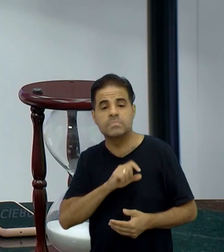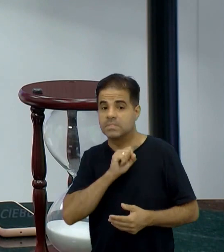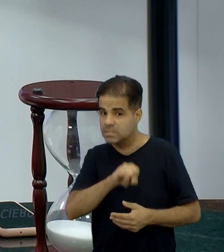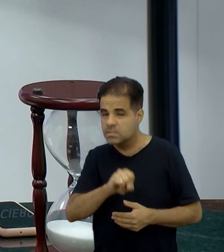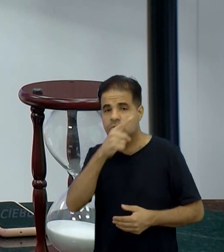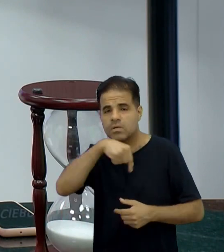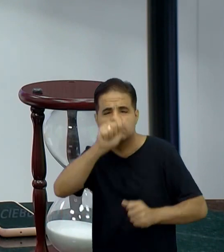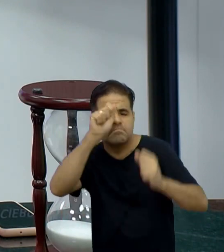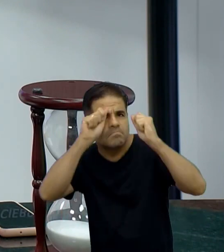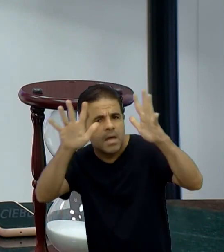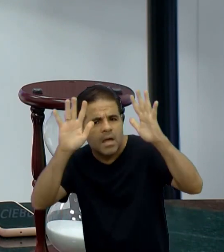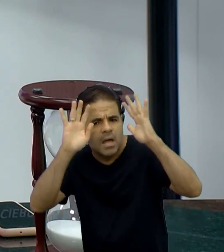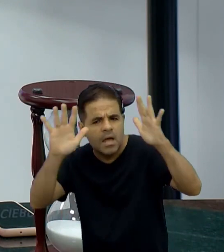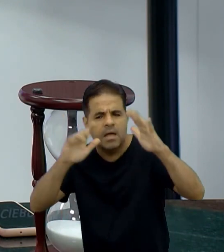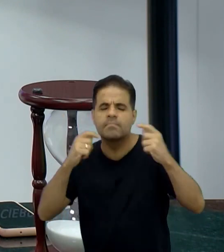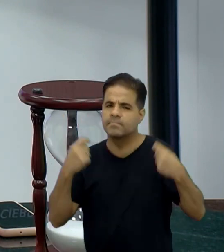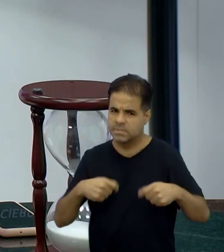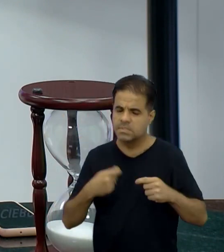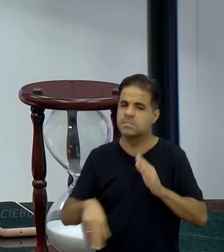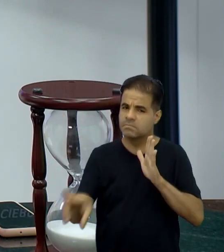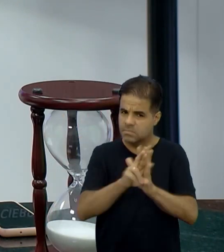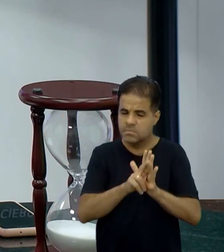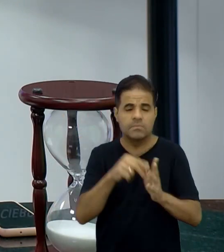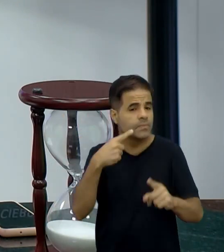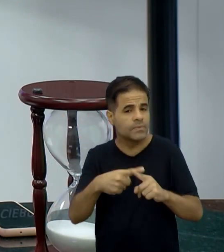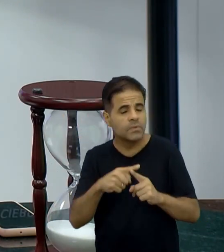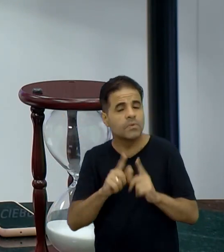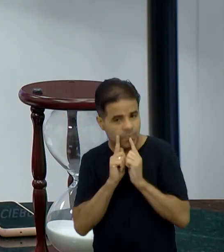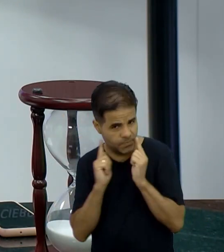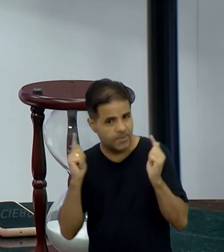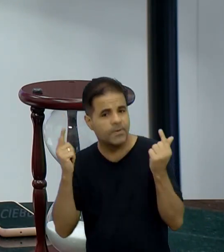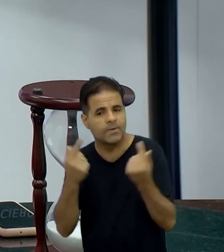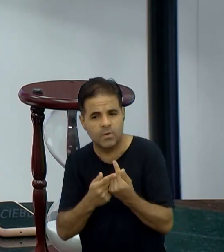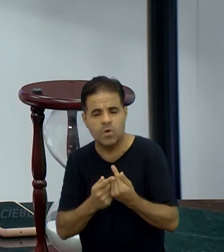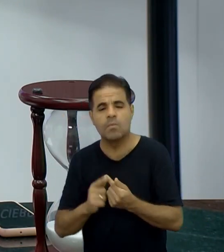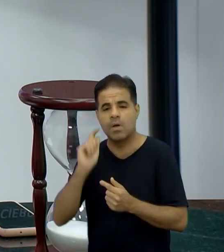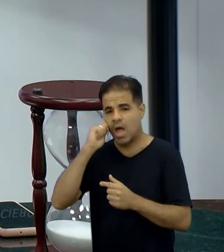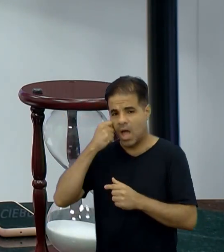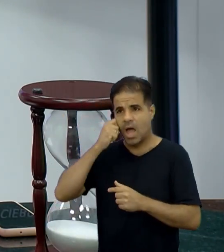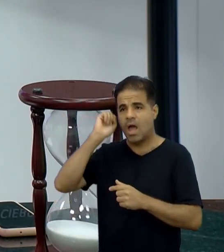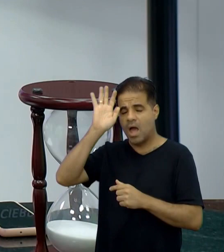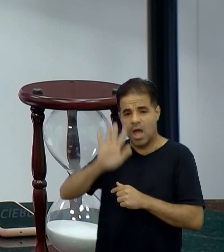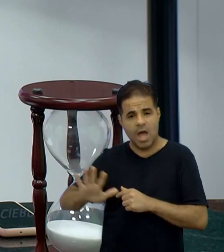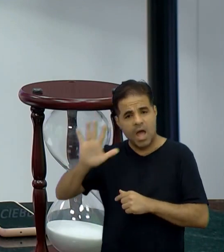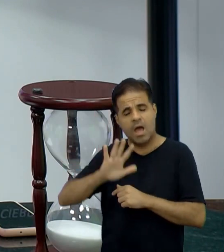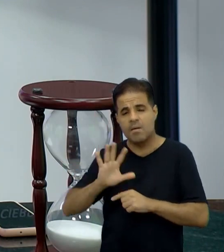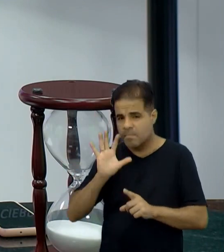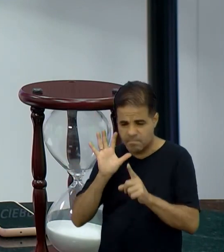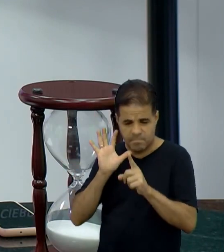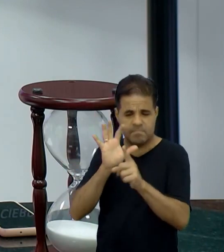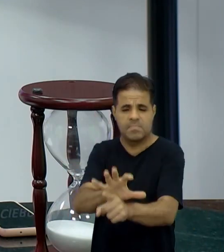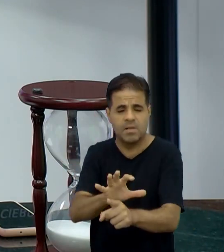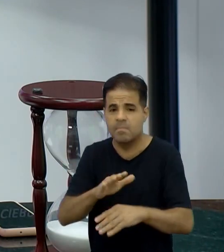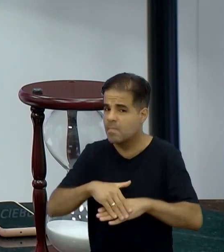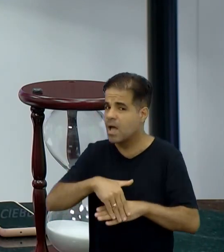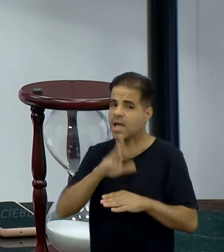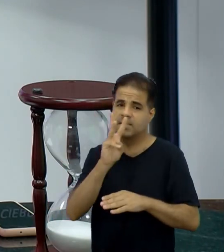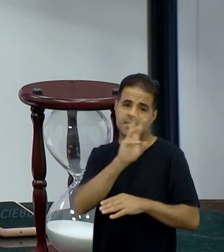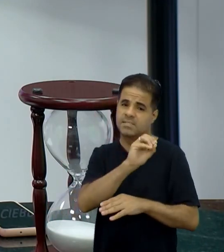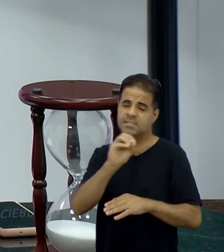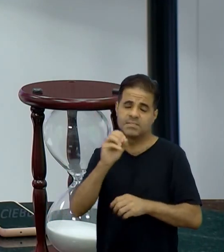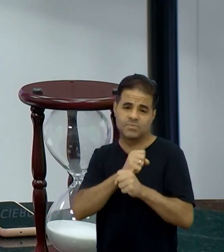gente for pensar, é necessário sim uma reparação histórica, porque o grupo étnico afrodescendente ele foi o mais afetado por conta de 300